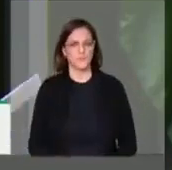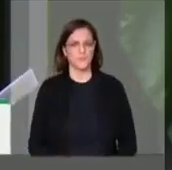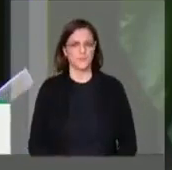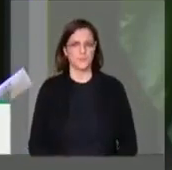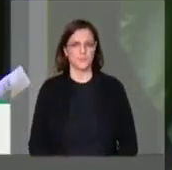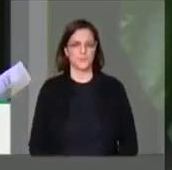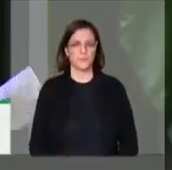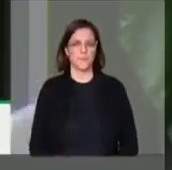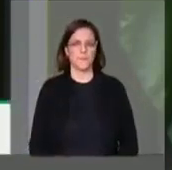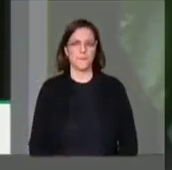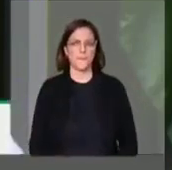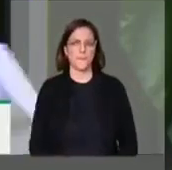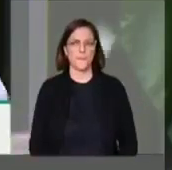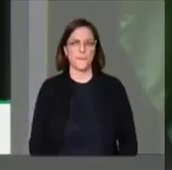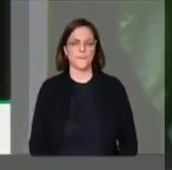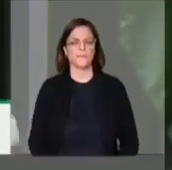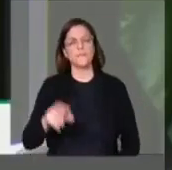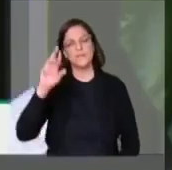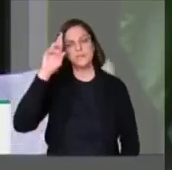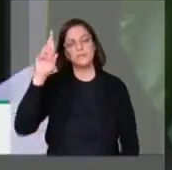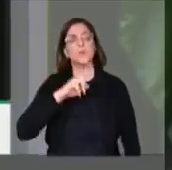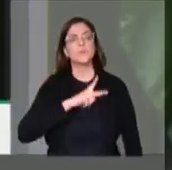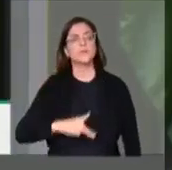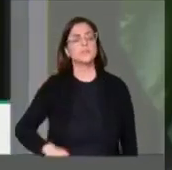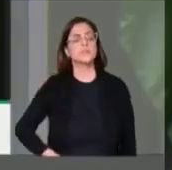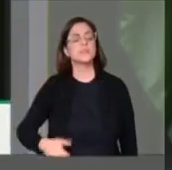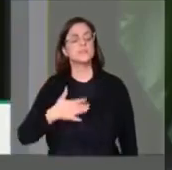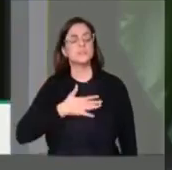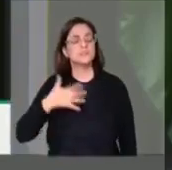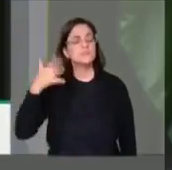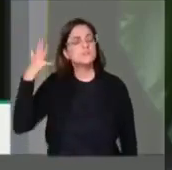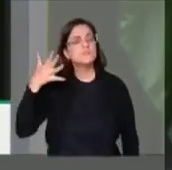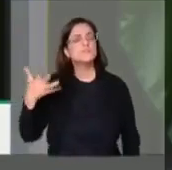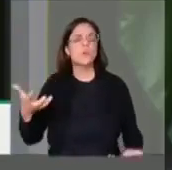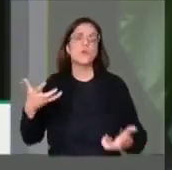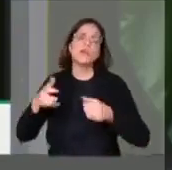juridicidade necessária. Assim, senhor presidente, eu solicito que meu pronunciamento seja repercutido na Voz do Brasil.